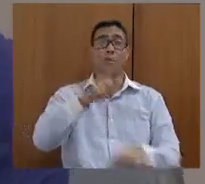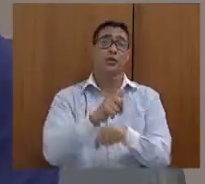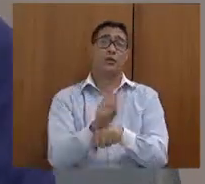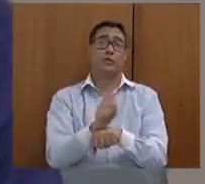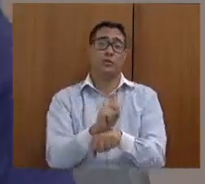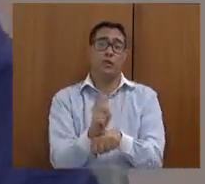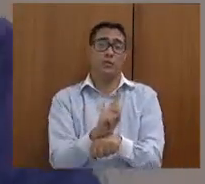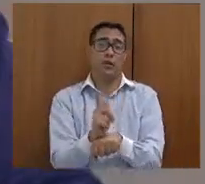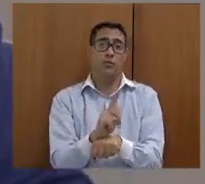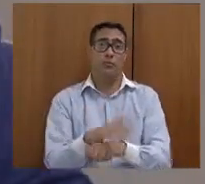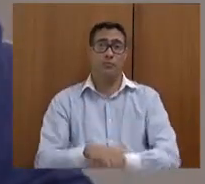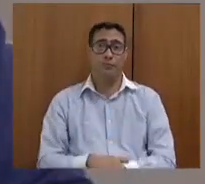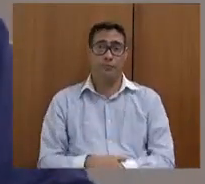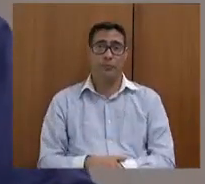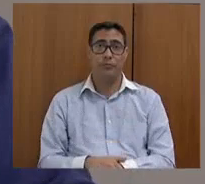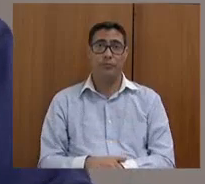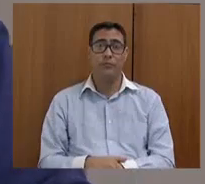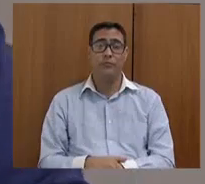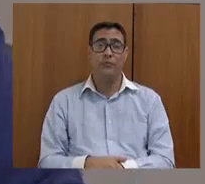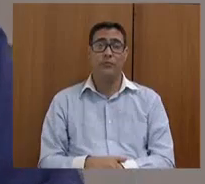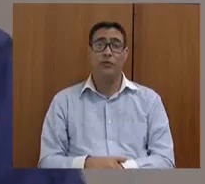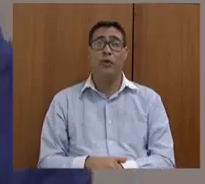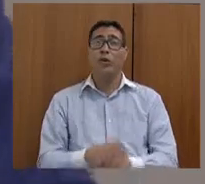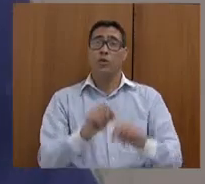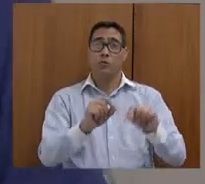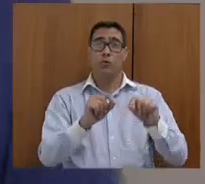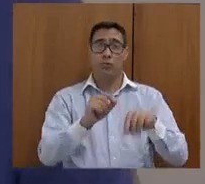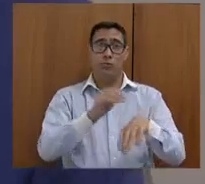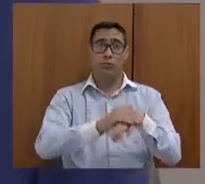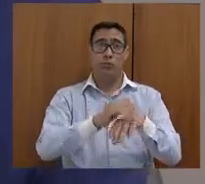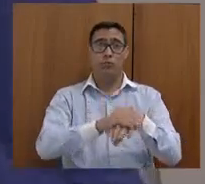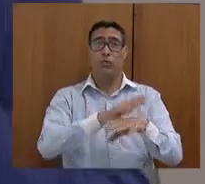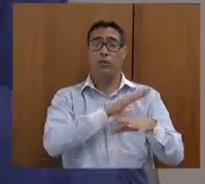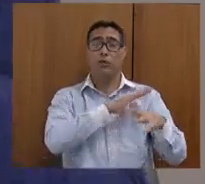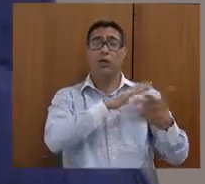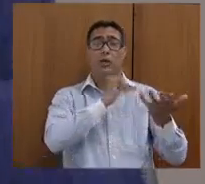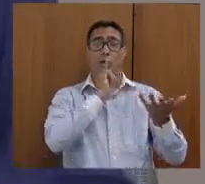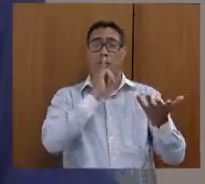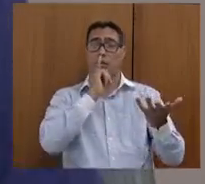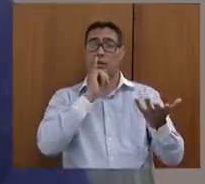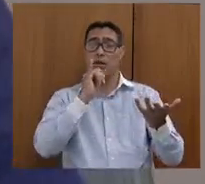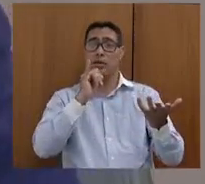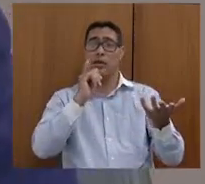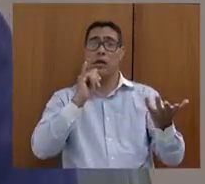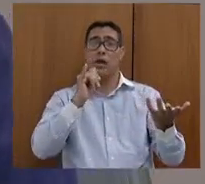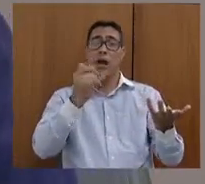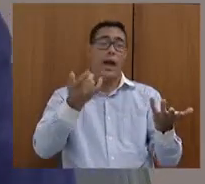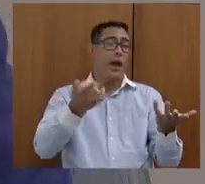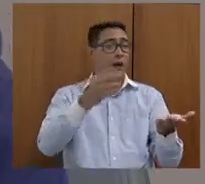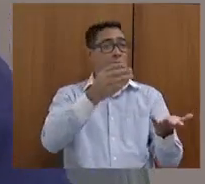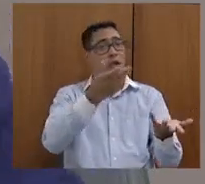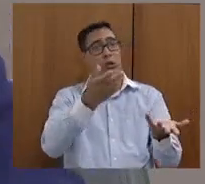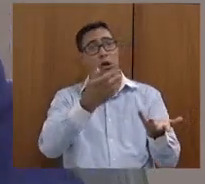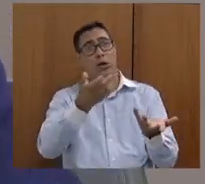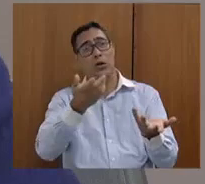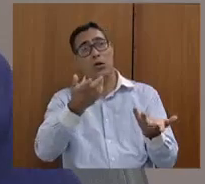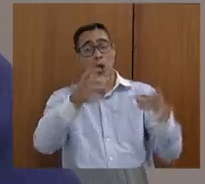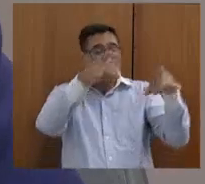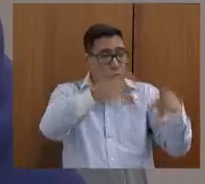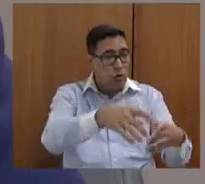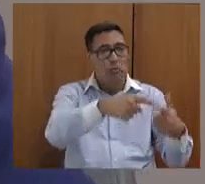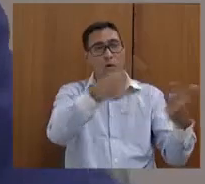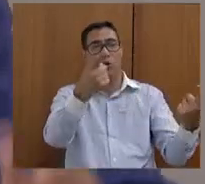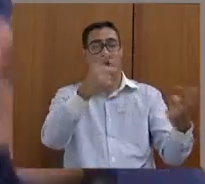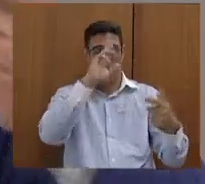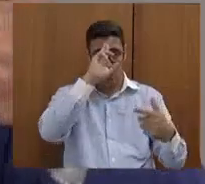o que são não sobrou para diretor de escola não sobrou para diretor de escola sobrou da